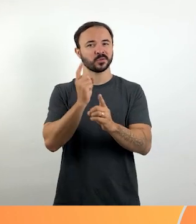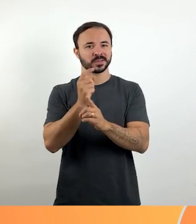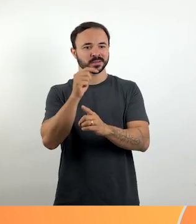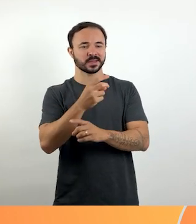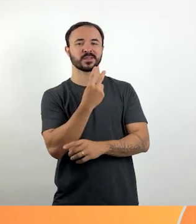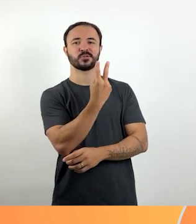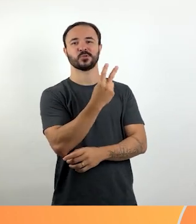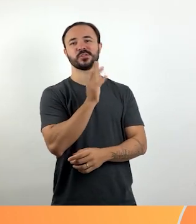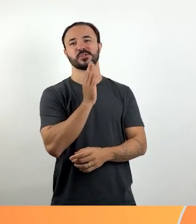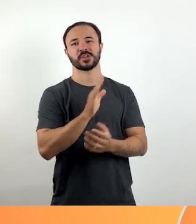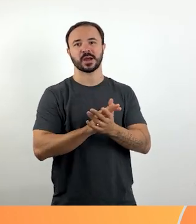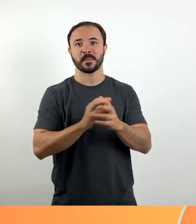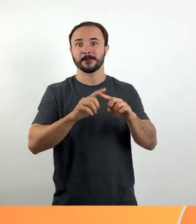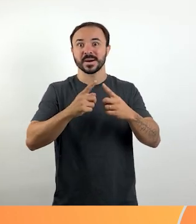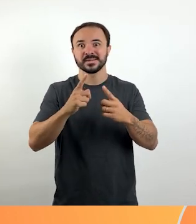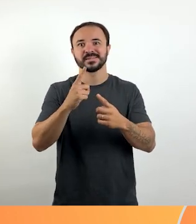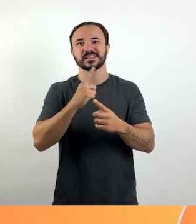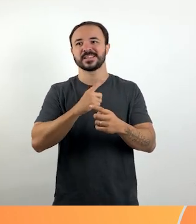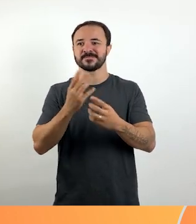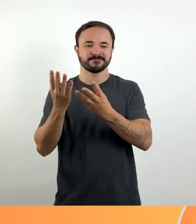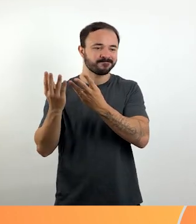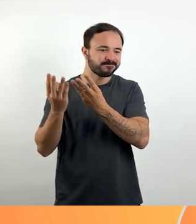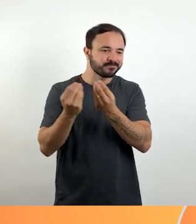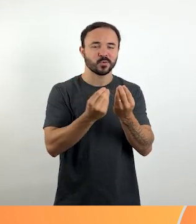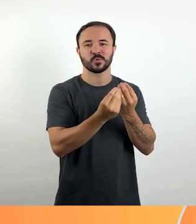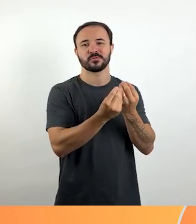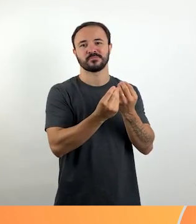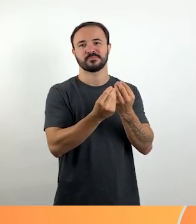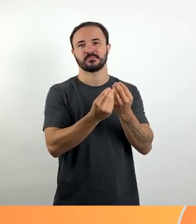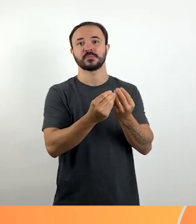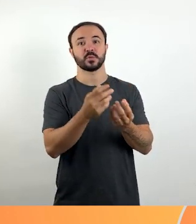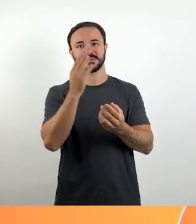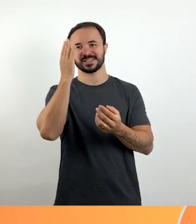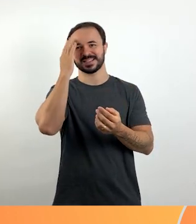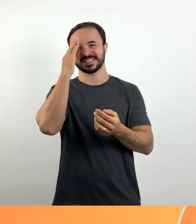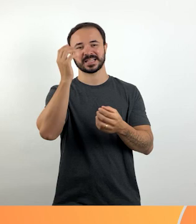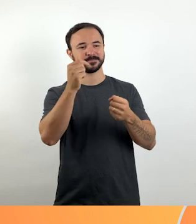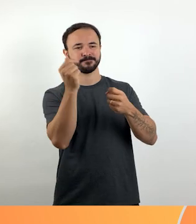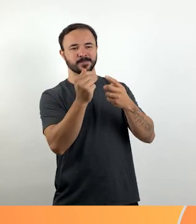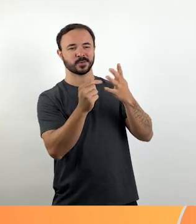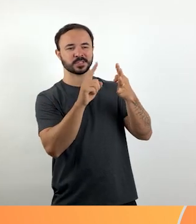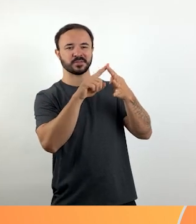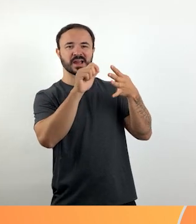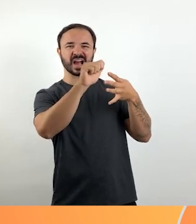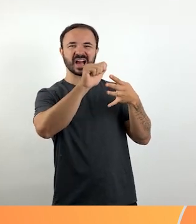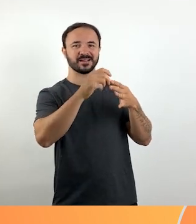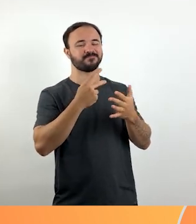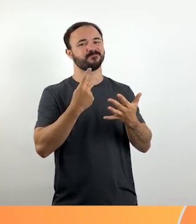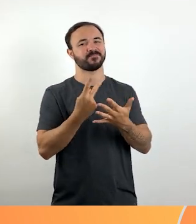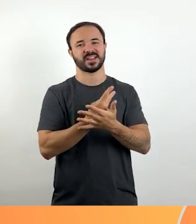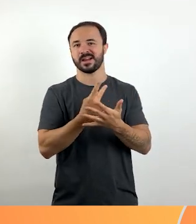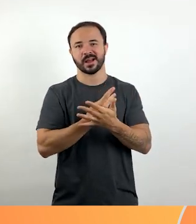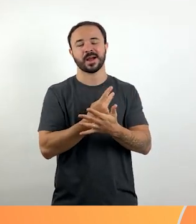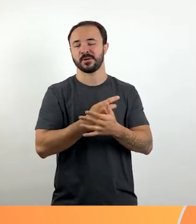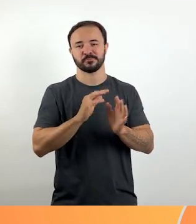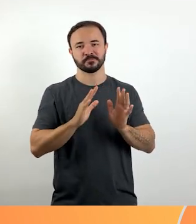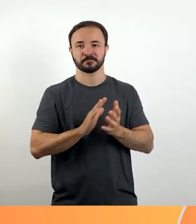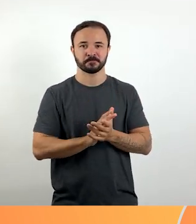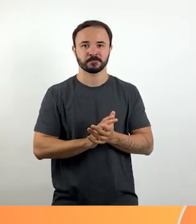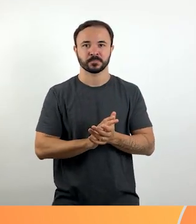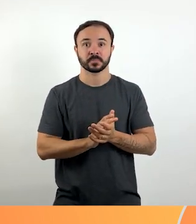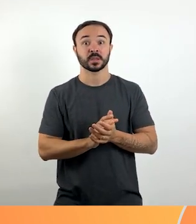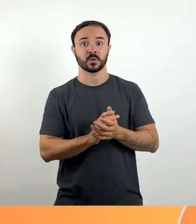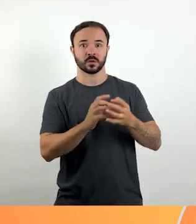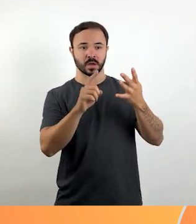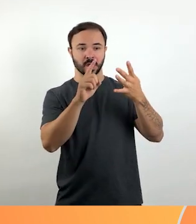pode ter vários, né? A gente já sabe que a alternativa não é letra A, 1. E olhando pelas outras alternativas, nós temos valores muito altos,